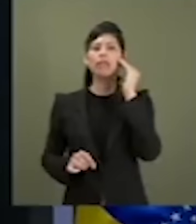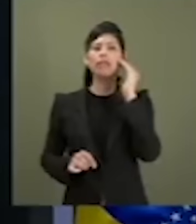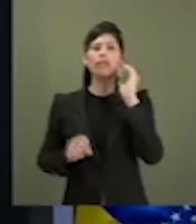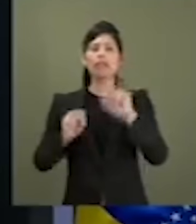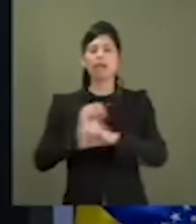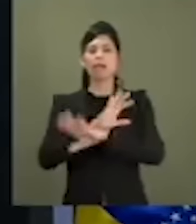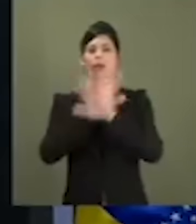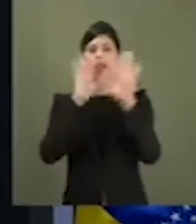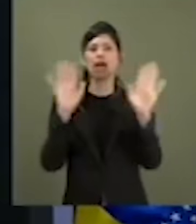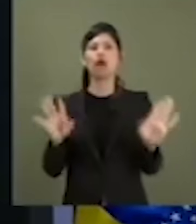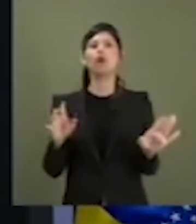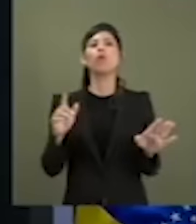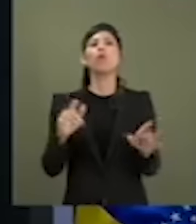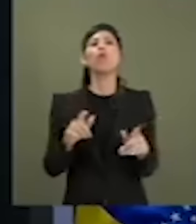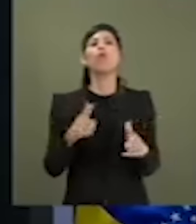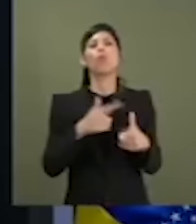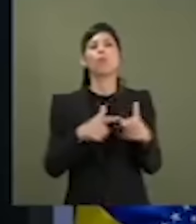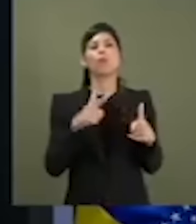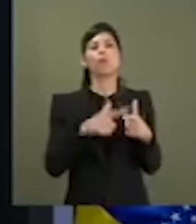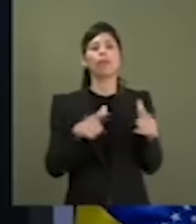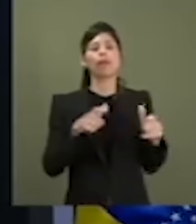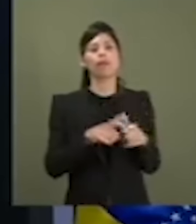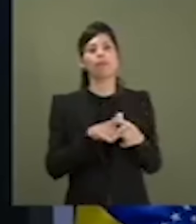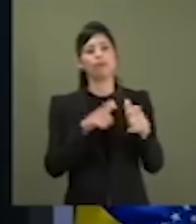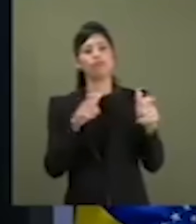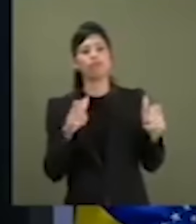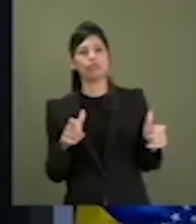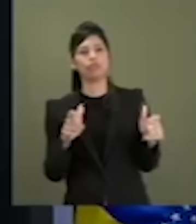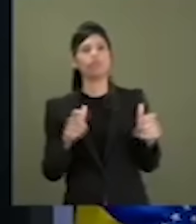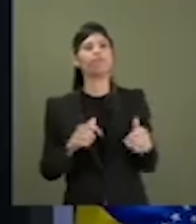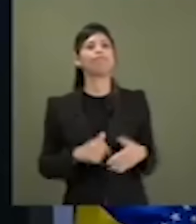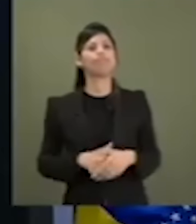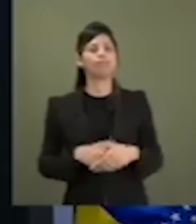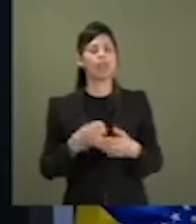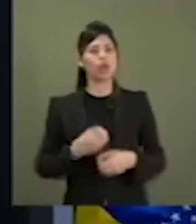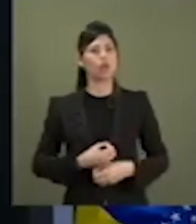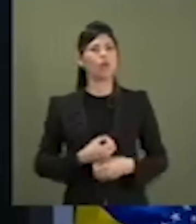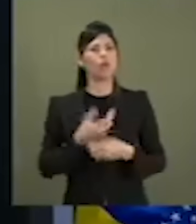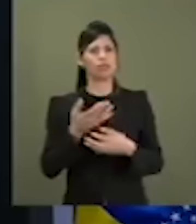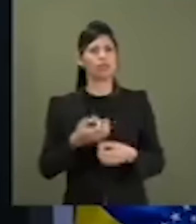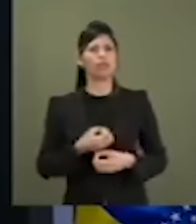Então, eu queria fazer essas poucas manifestações.